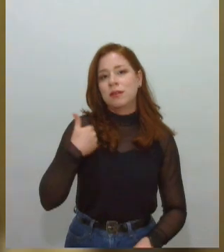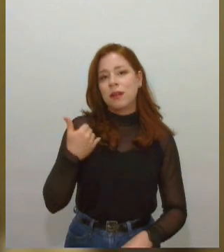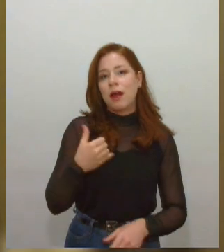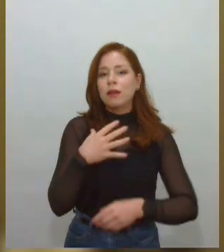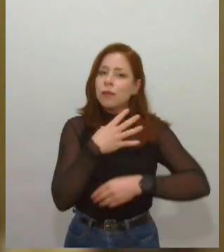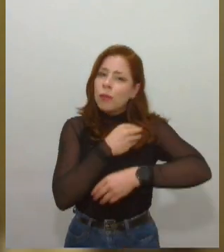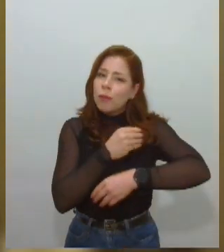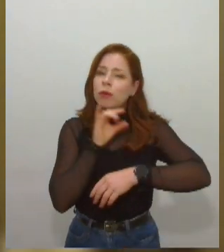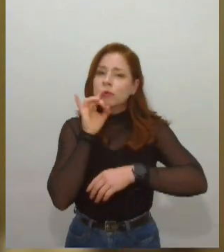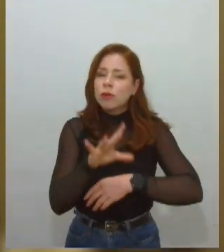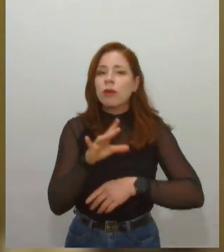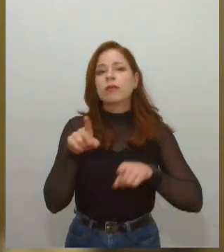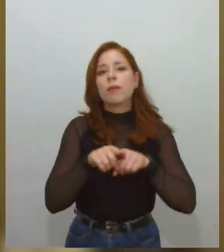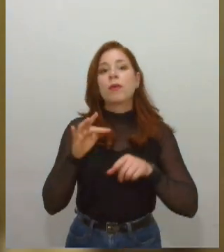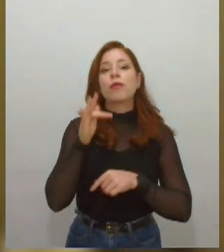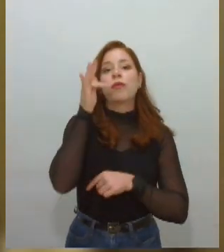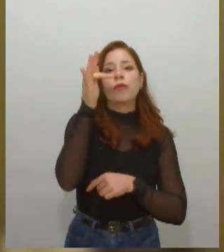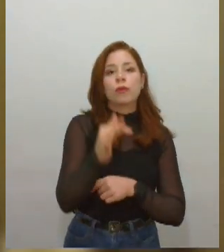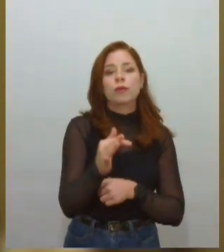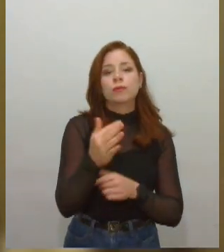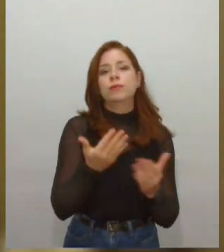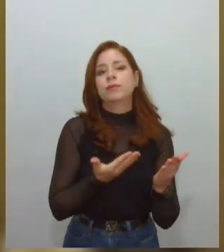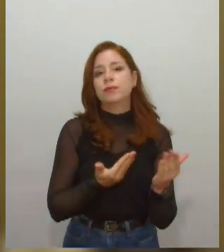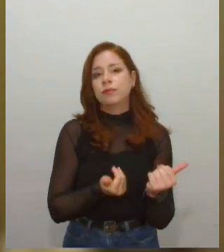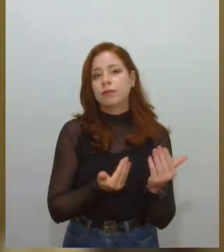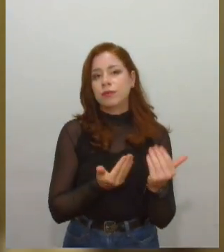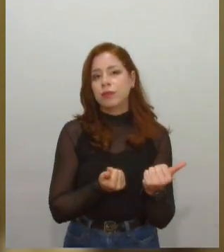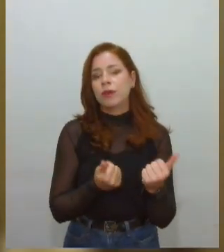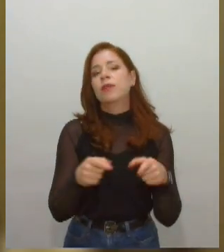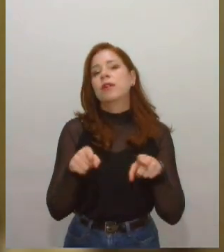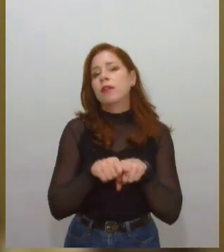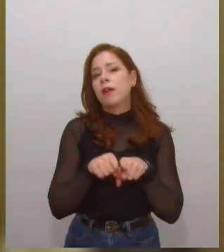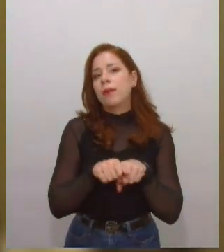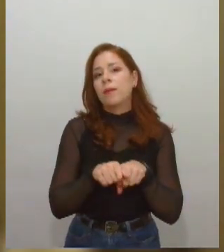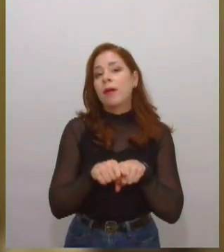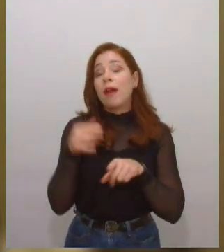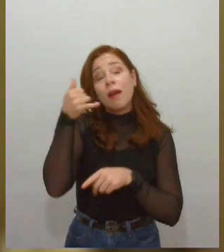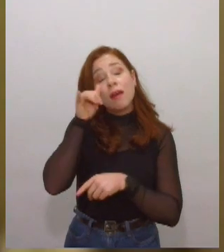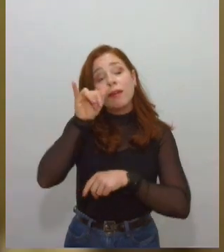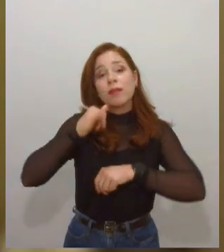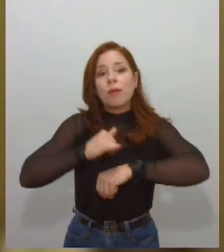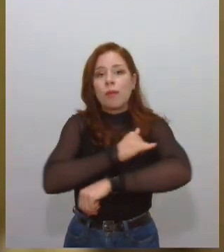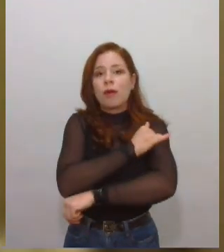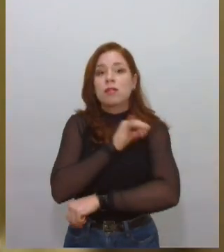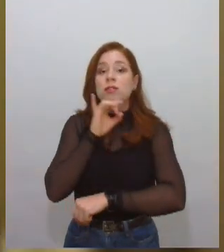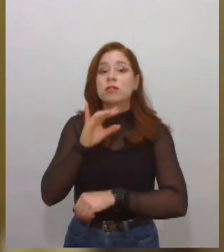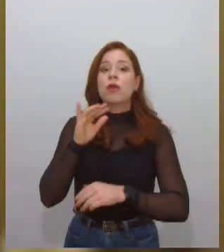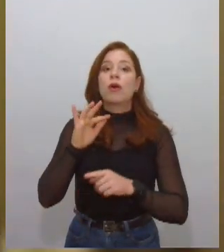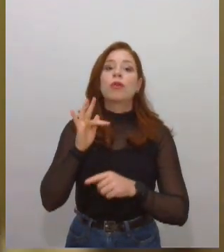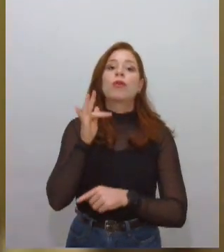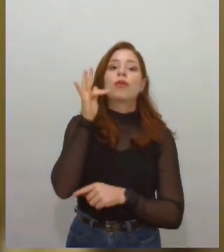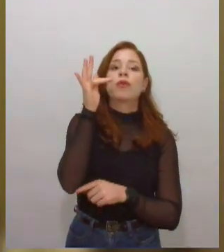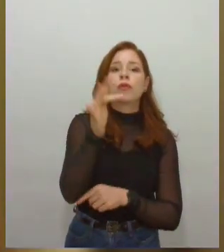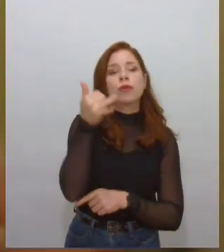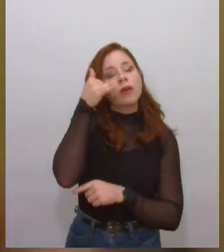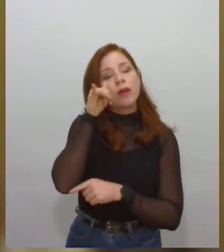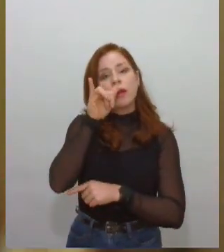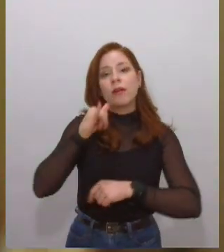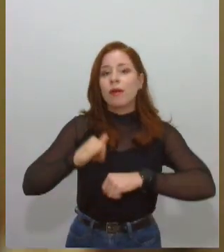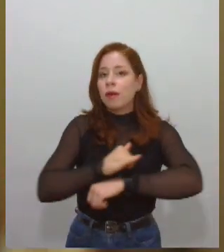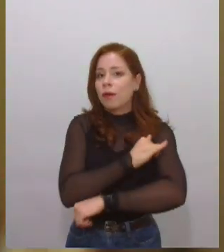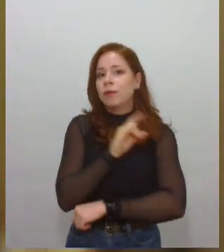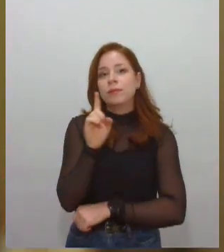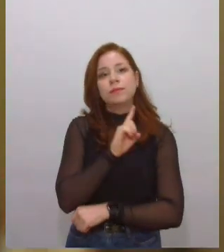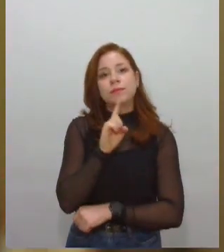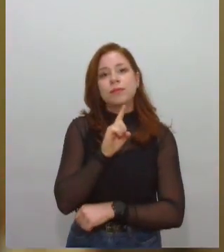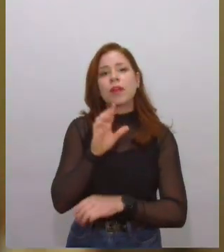na adolescência também. Então, não é só quando a criança cresce que a gente vai prevenir a obesidade. É já desde da barriga ou até mesmo